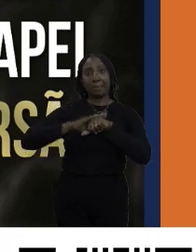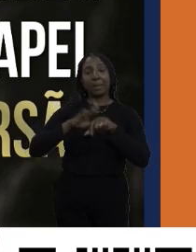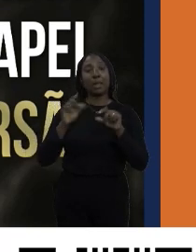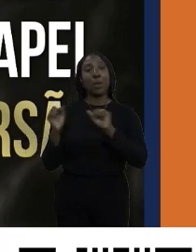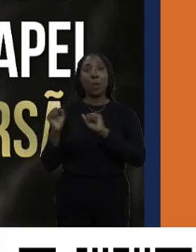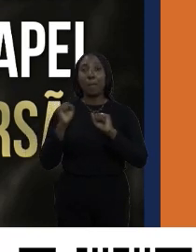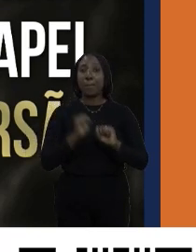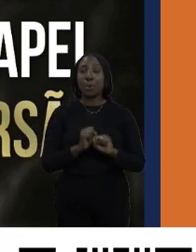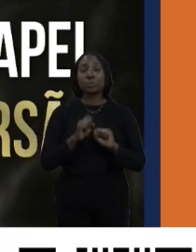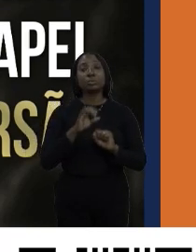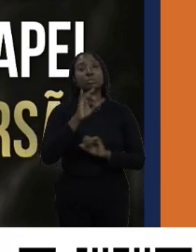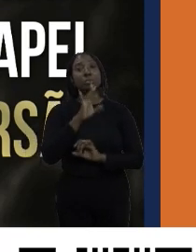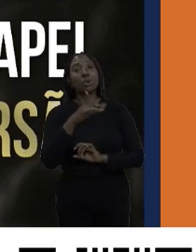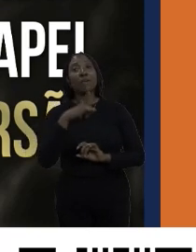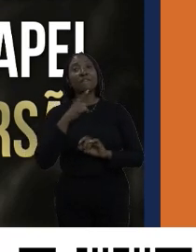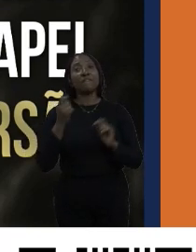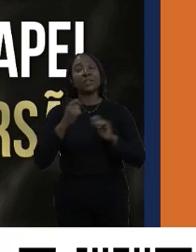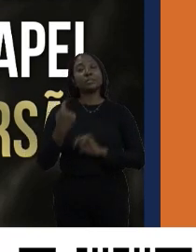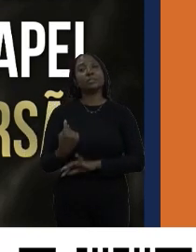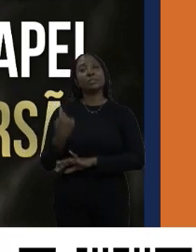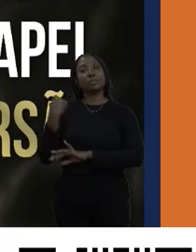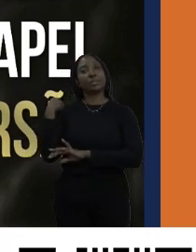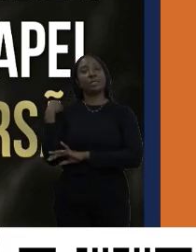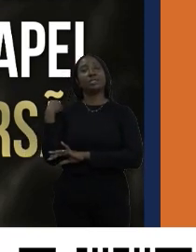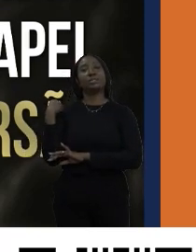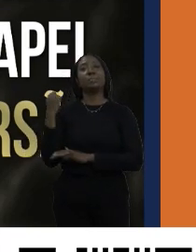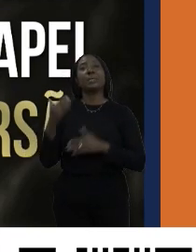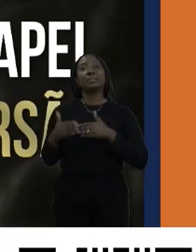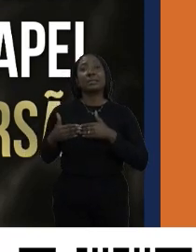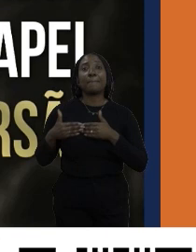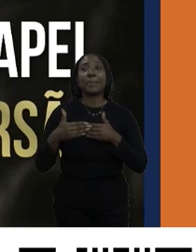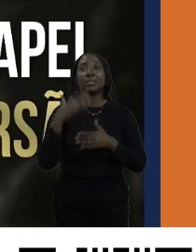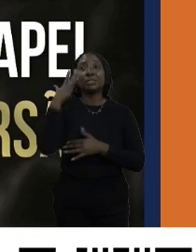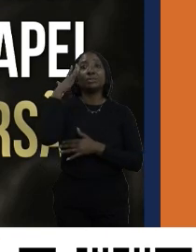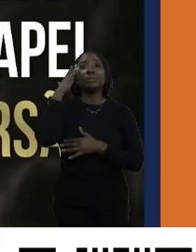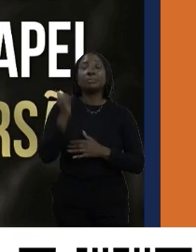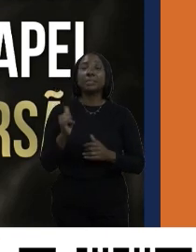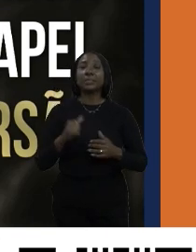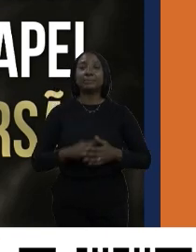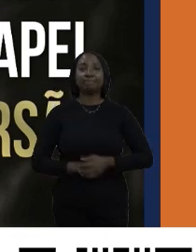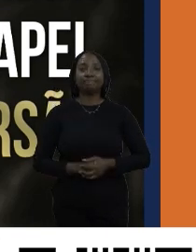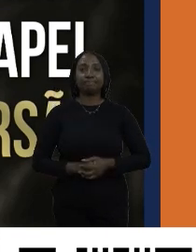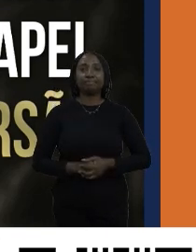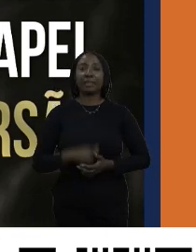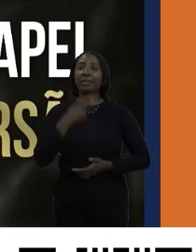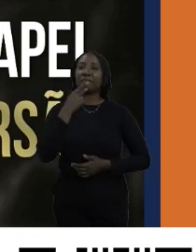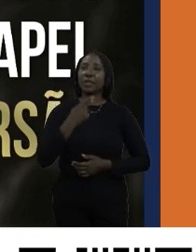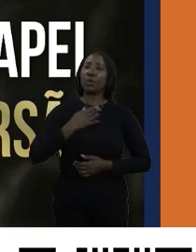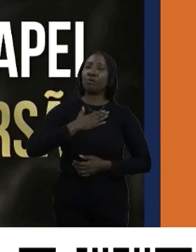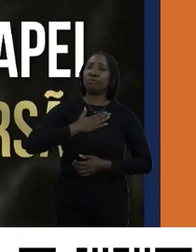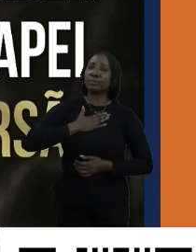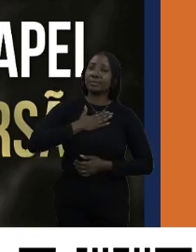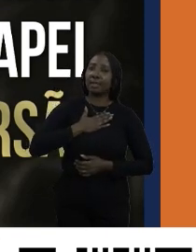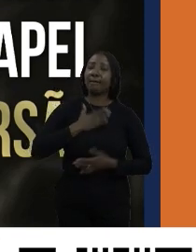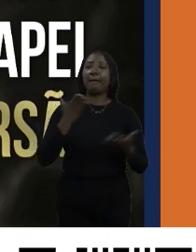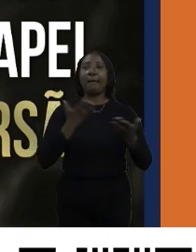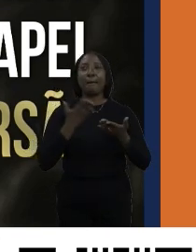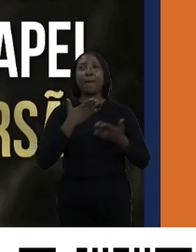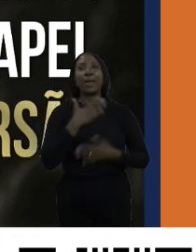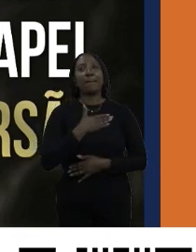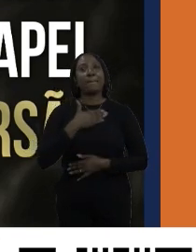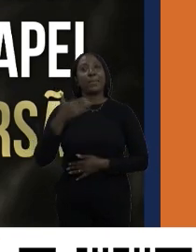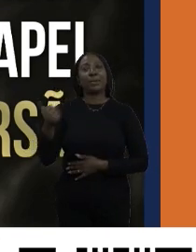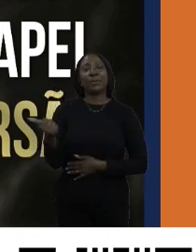brasileira. Não pelo que eu fiz no passado, mas pelo que eu vou fazer a partir de amanhã, se você deixar. Ele falou, gostei, agora melhorou o